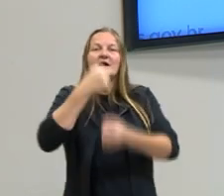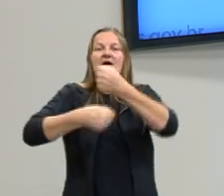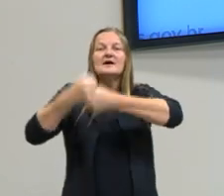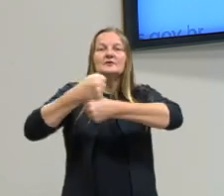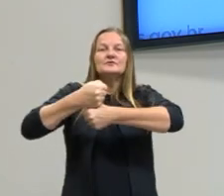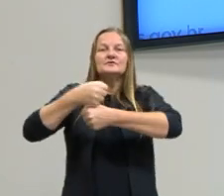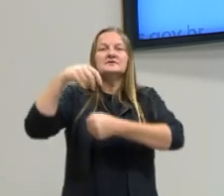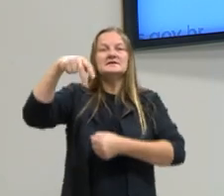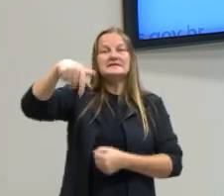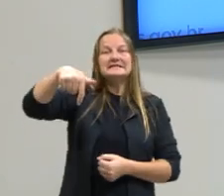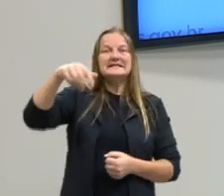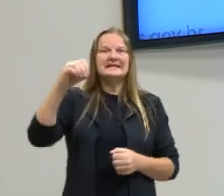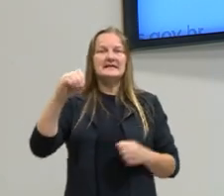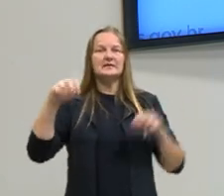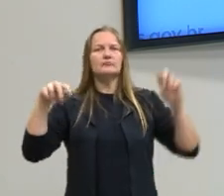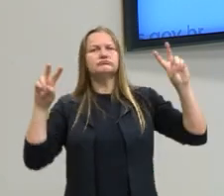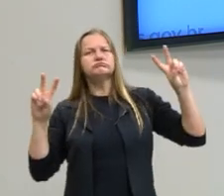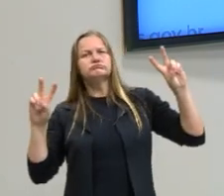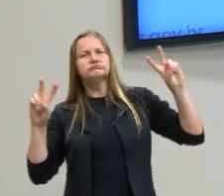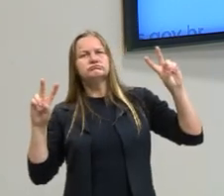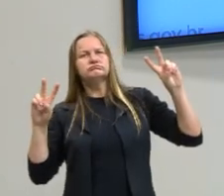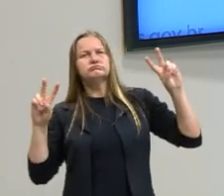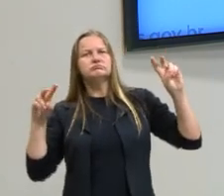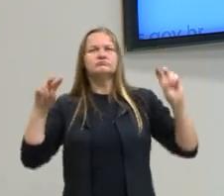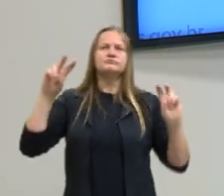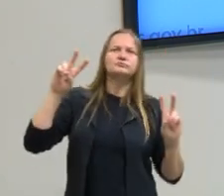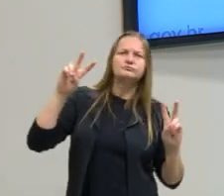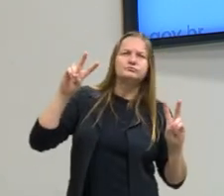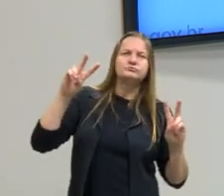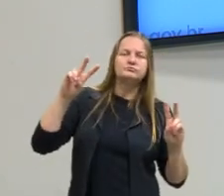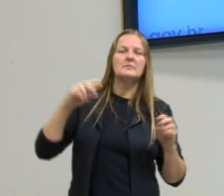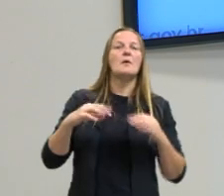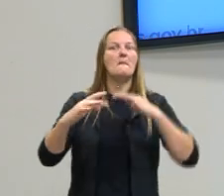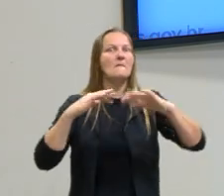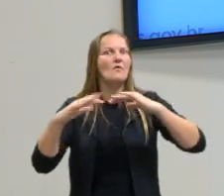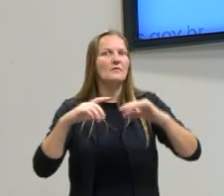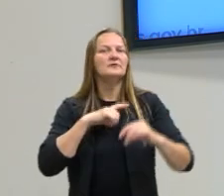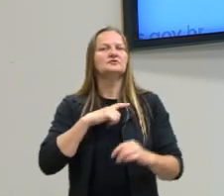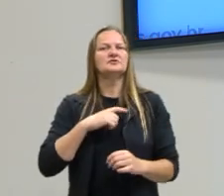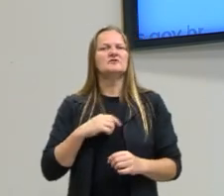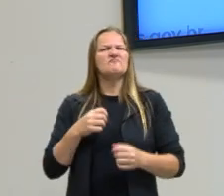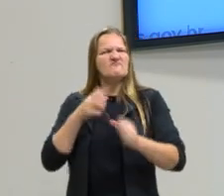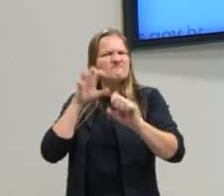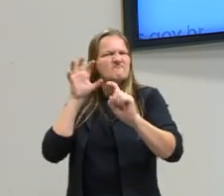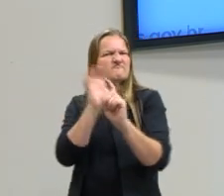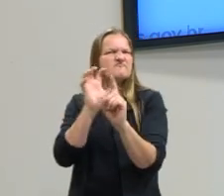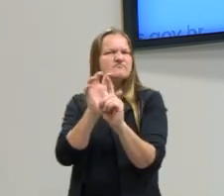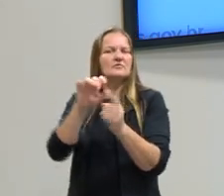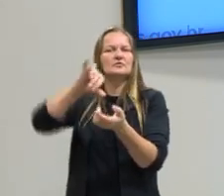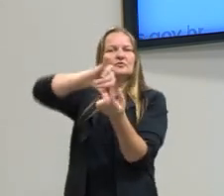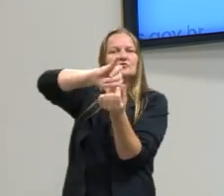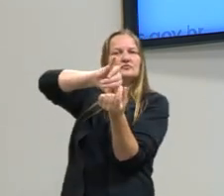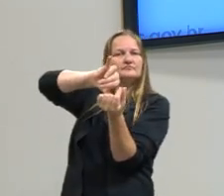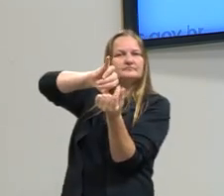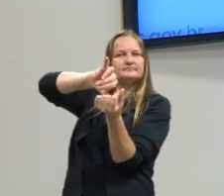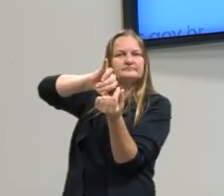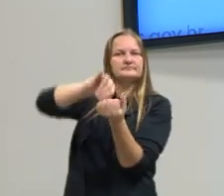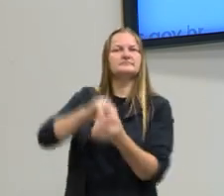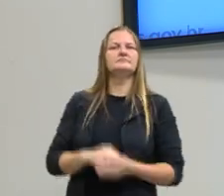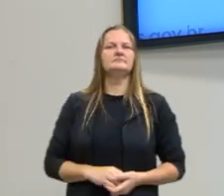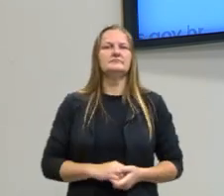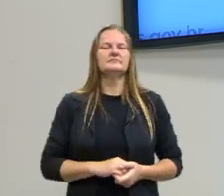hip foi um movimento que se opôs veementemente é a sociedade capitalista né também